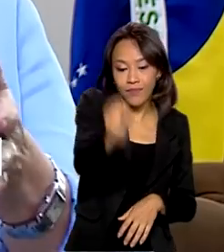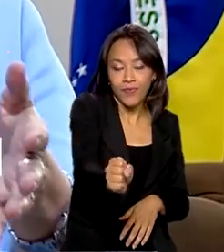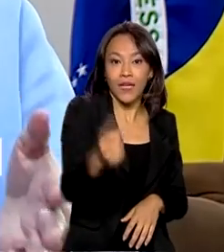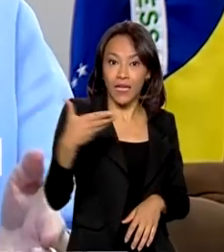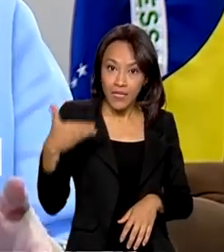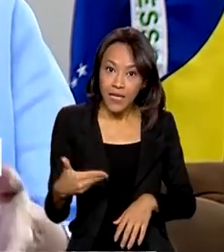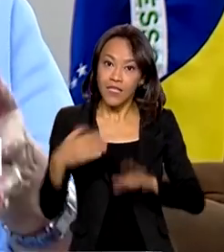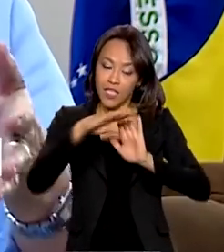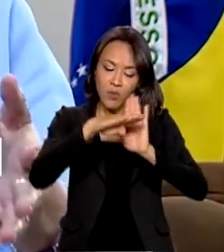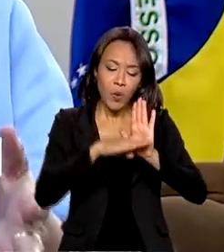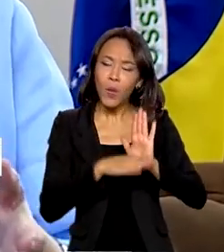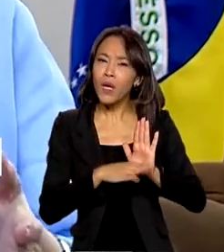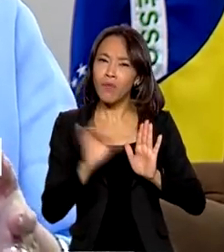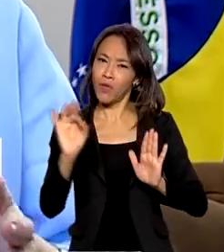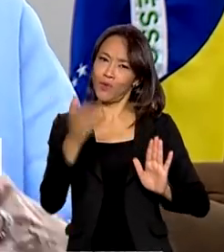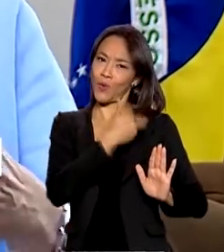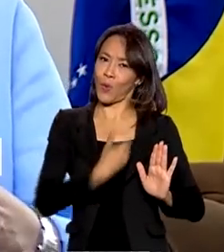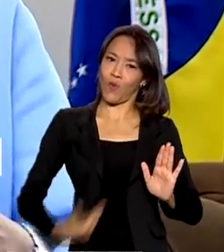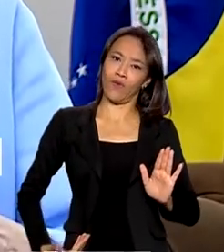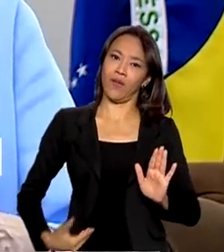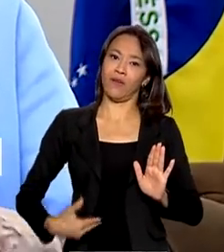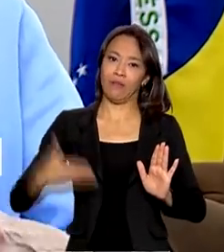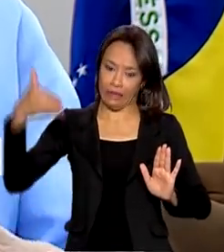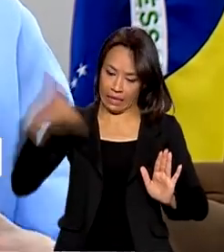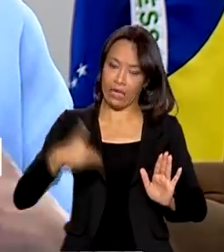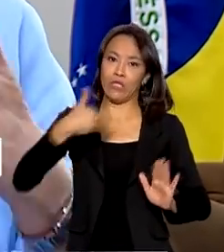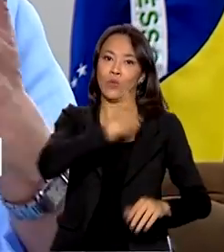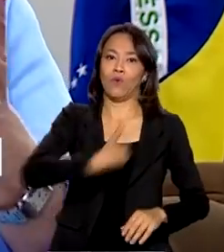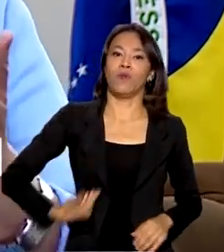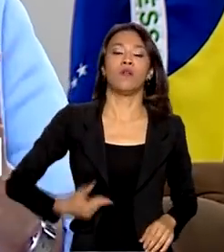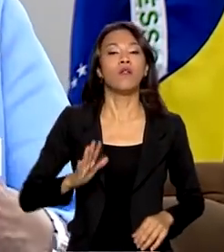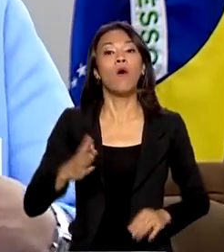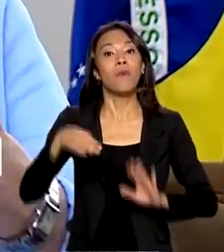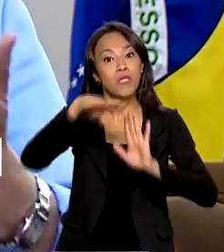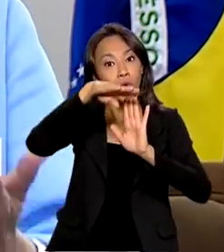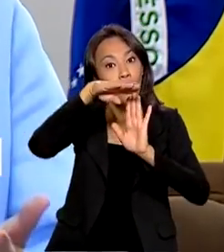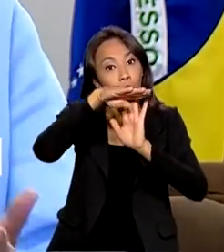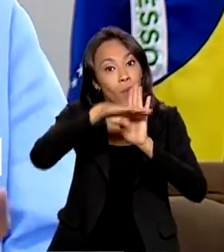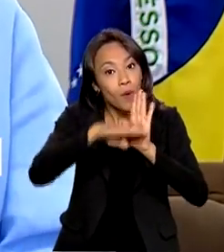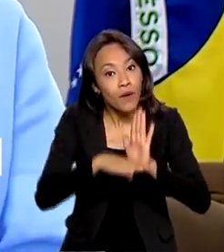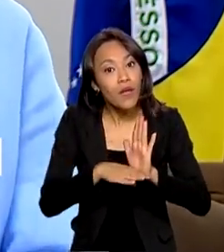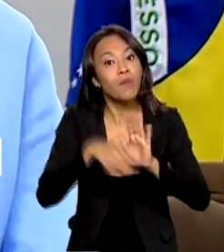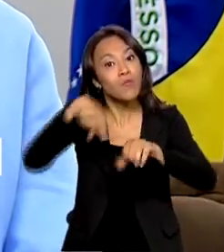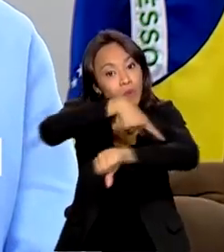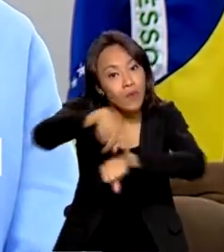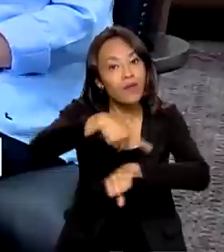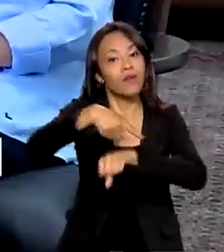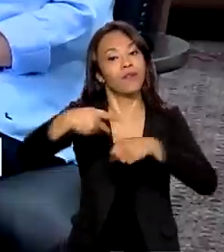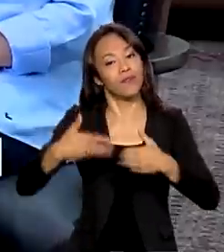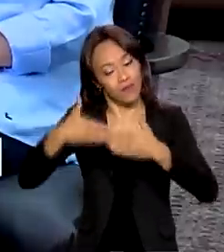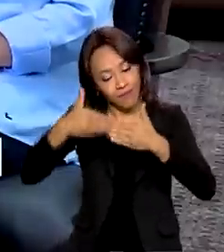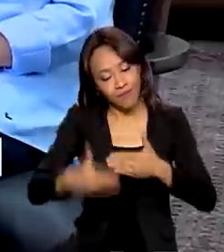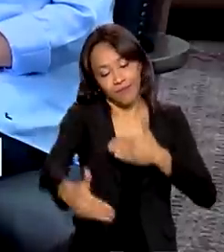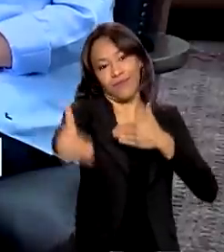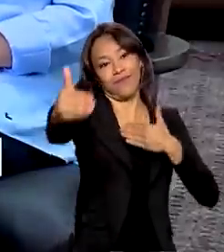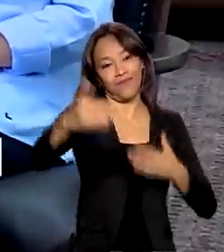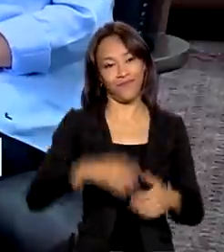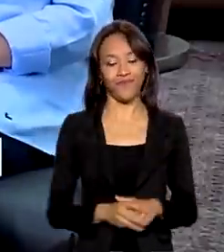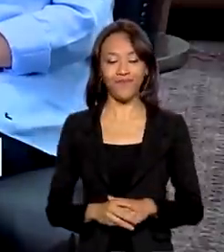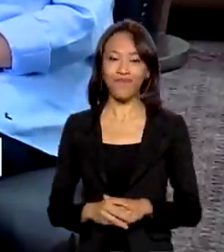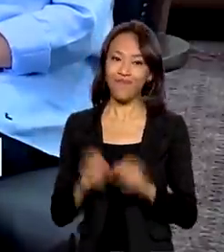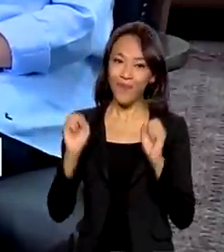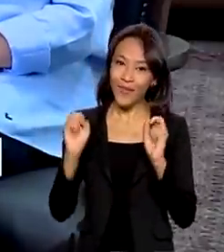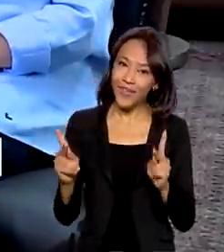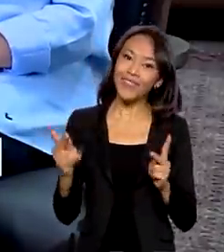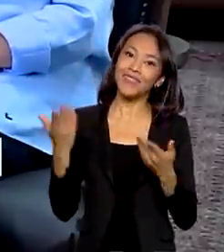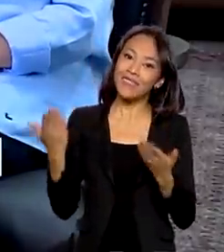programa de governo ou deste governo mas que seja um programa de estado daqui para frente tá ok ministro